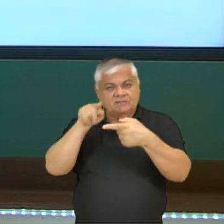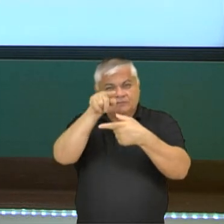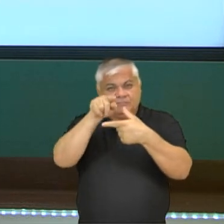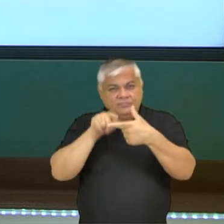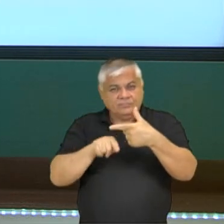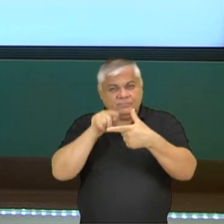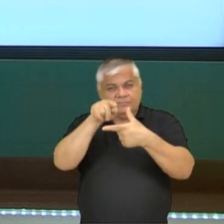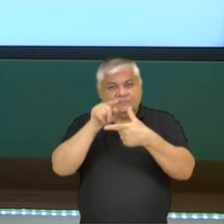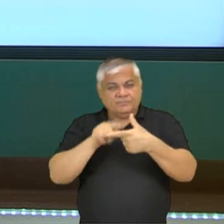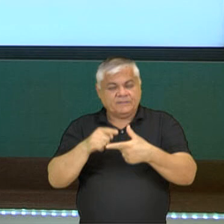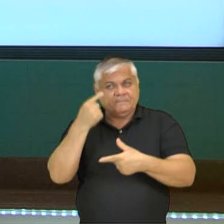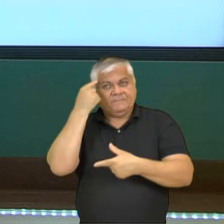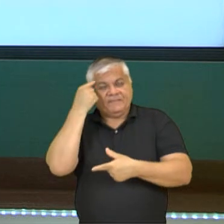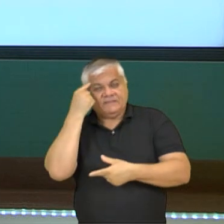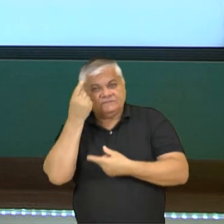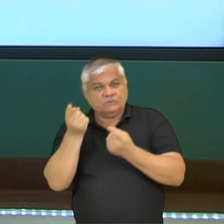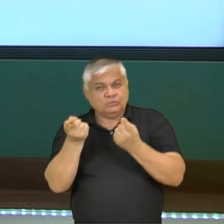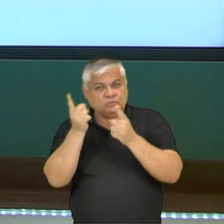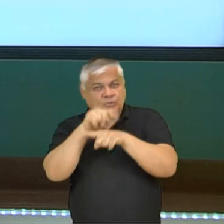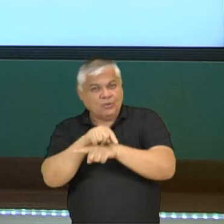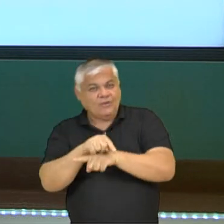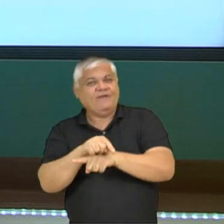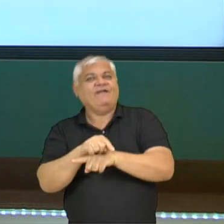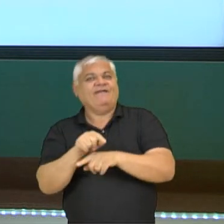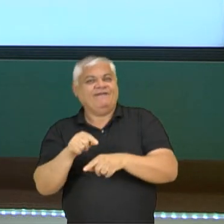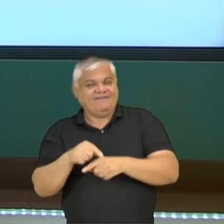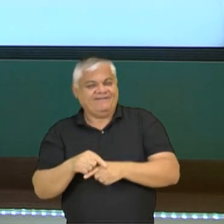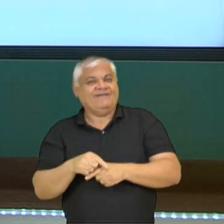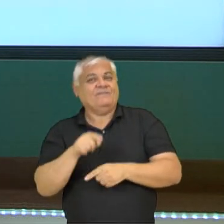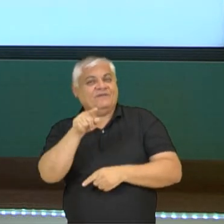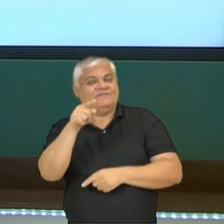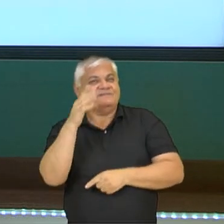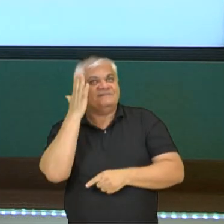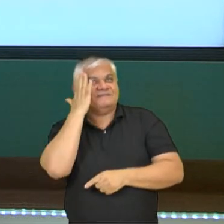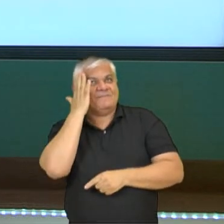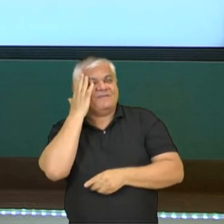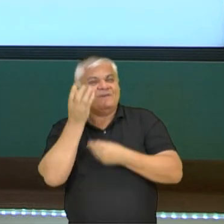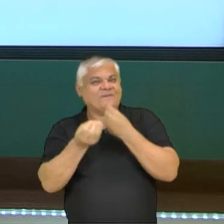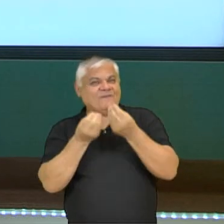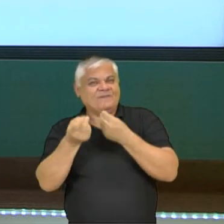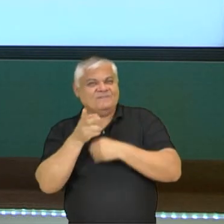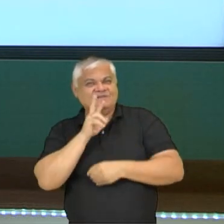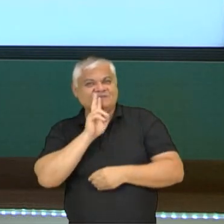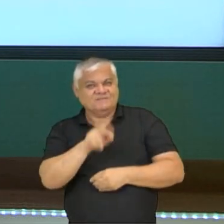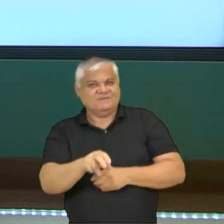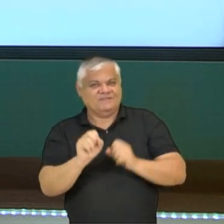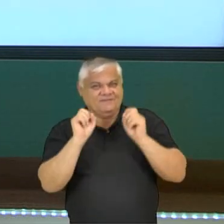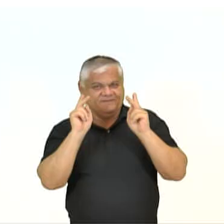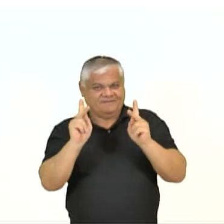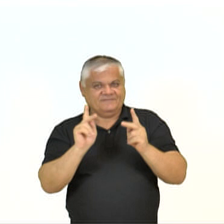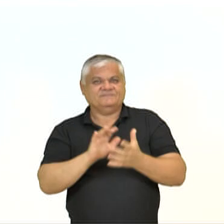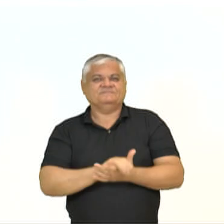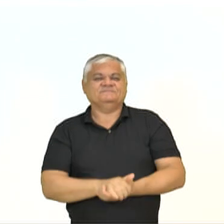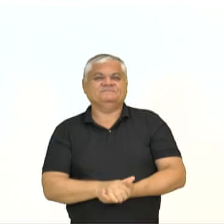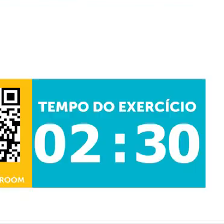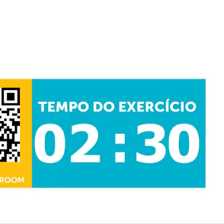fração, pensem no inverso das frações para vocês resolverem esse exercício, ok?